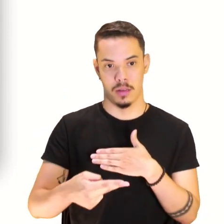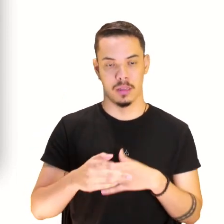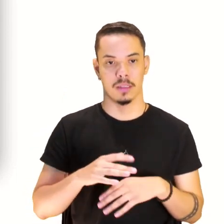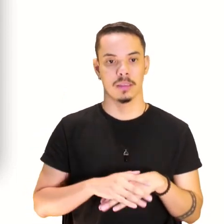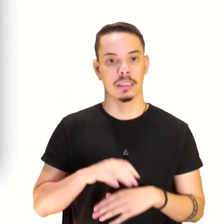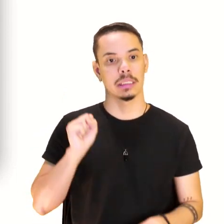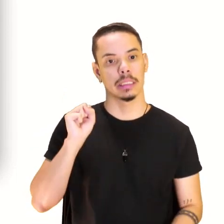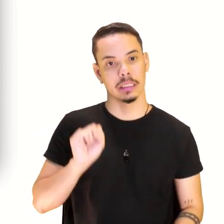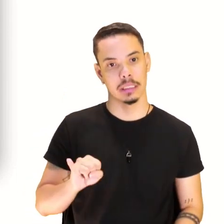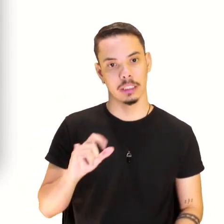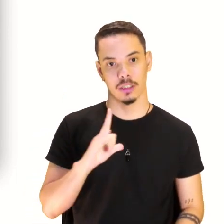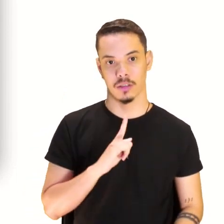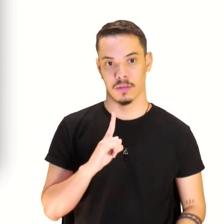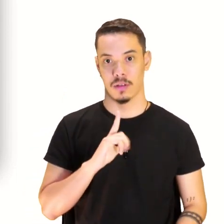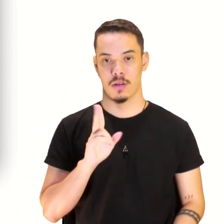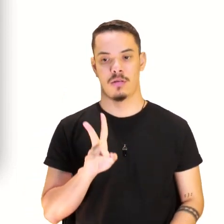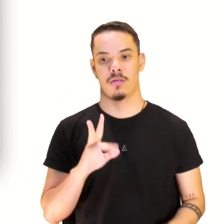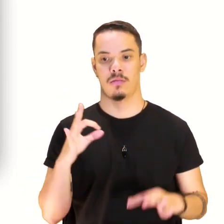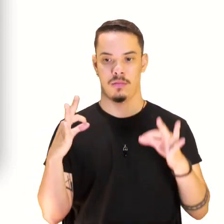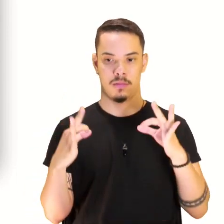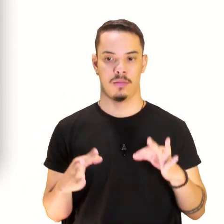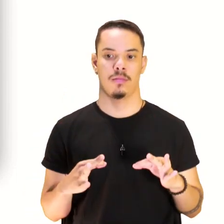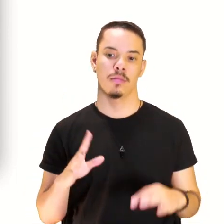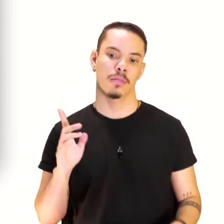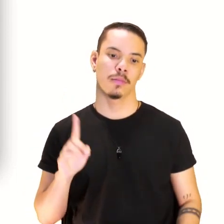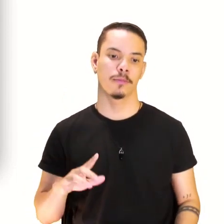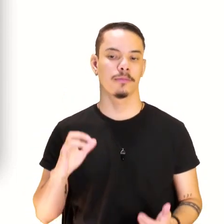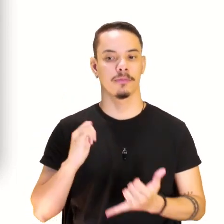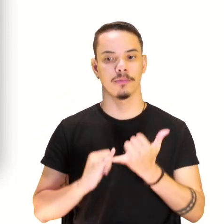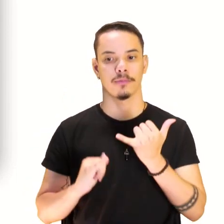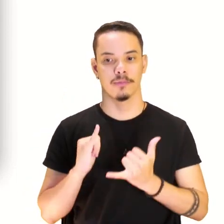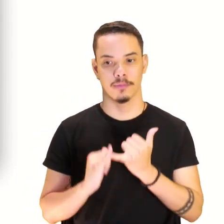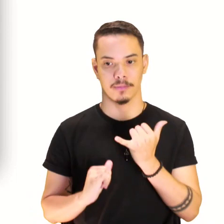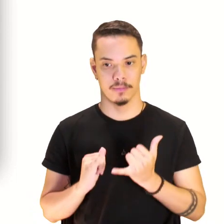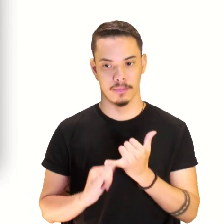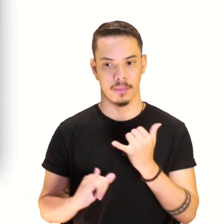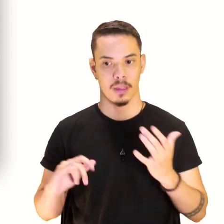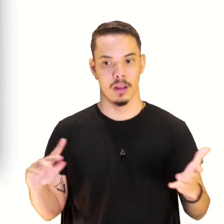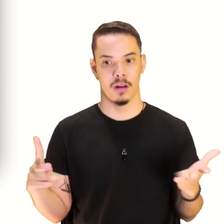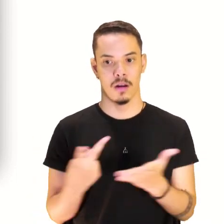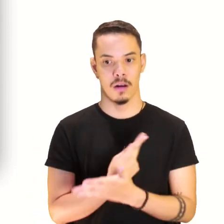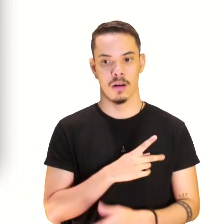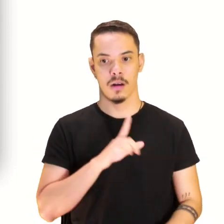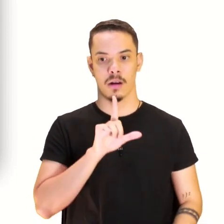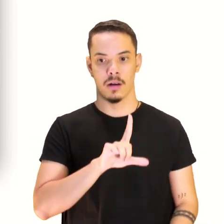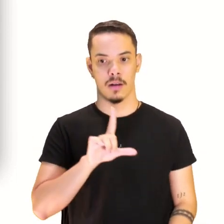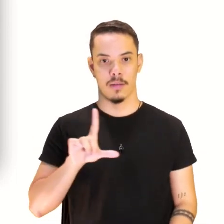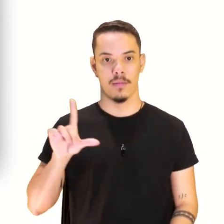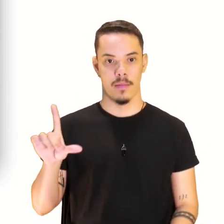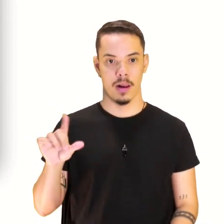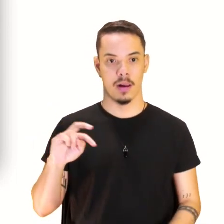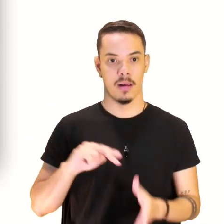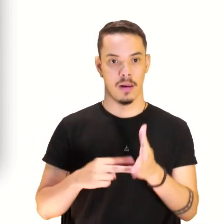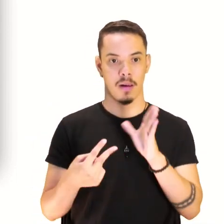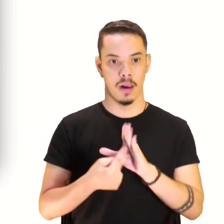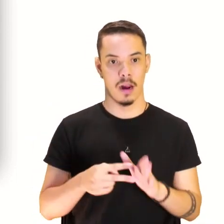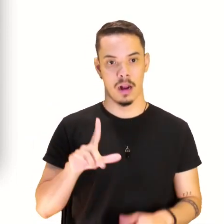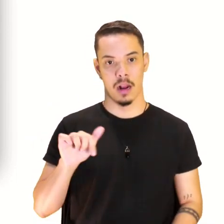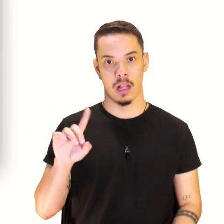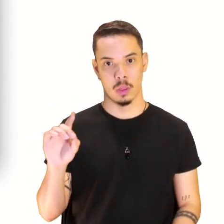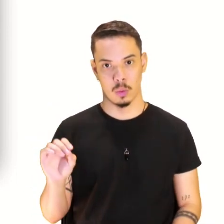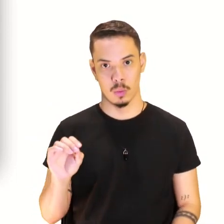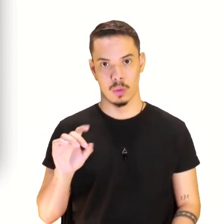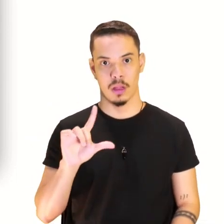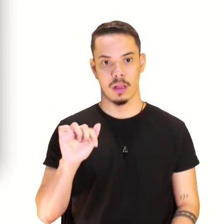tiver 2 ângulos iguais, com certeza ele é semelhante. Beleza. O caso lado. Lado. Os 3 lados são